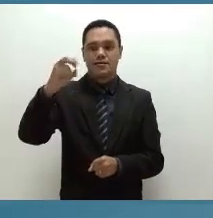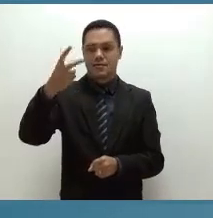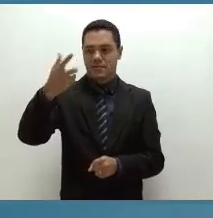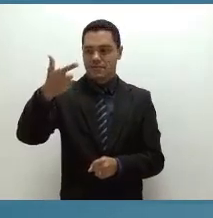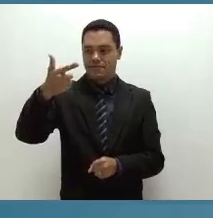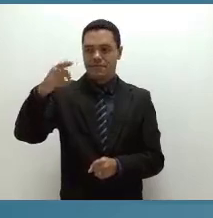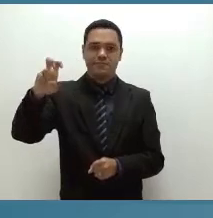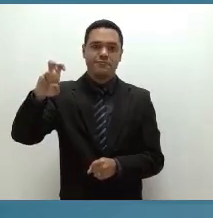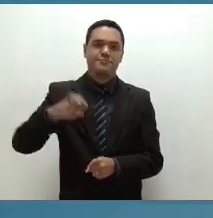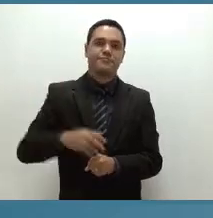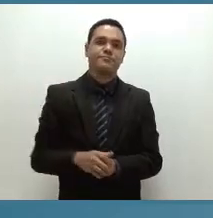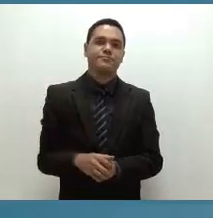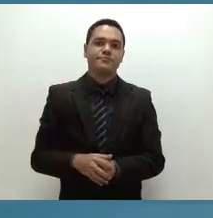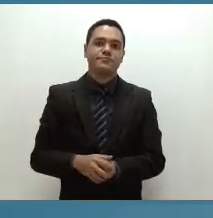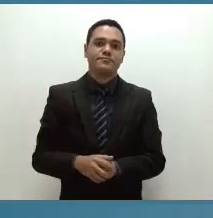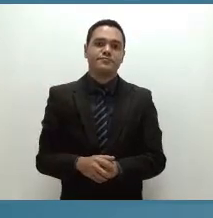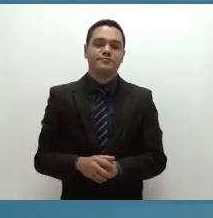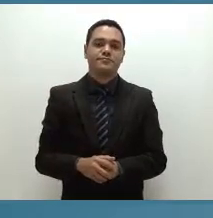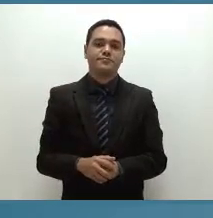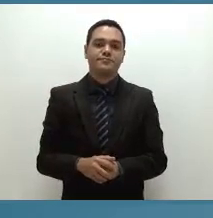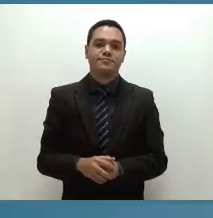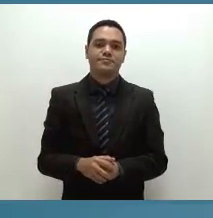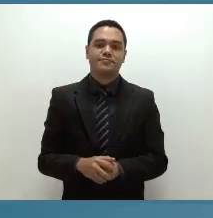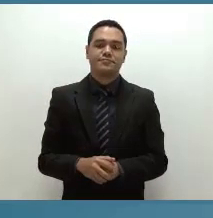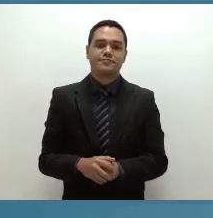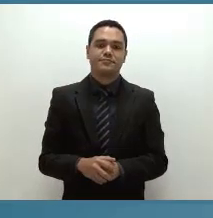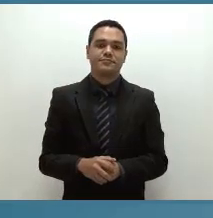2023-2025. Seguindo